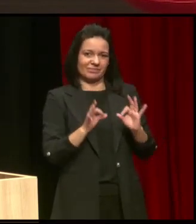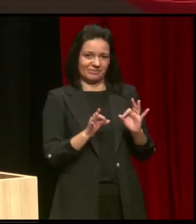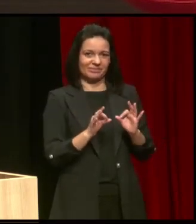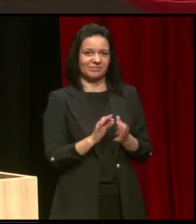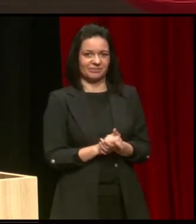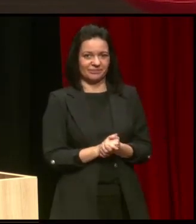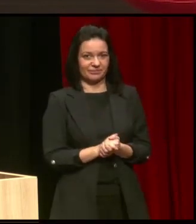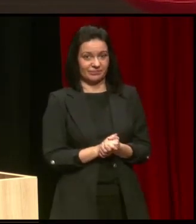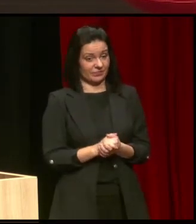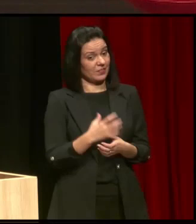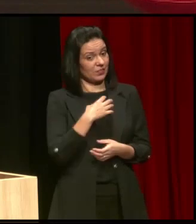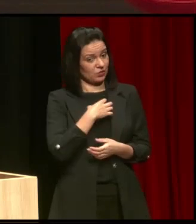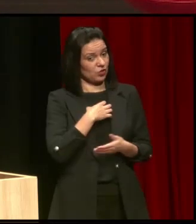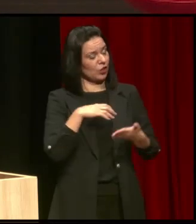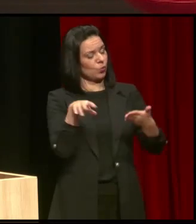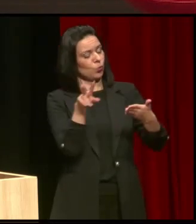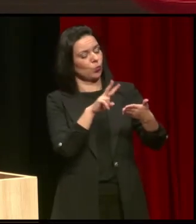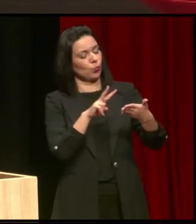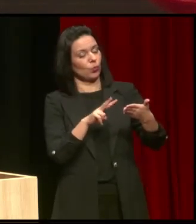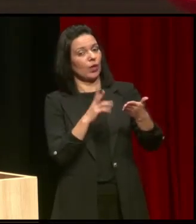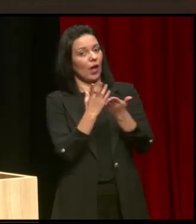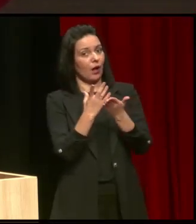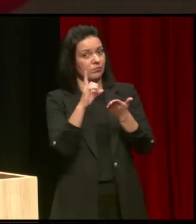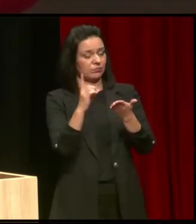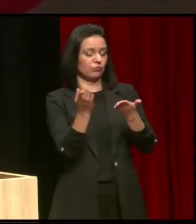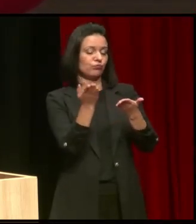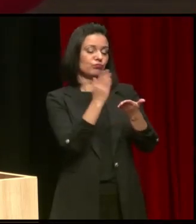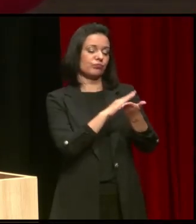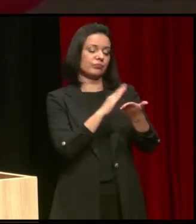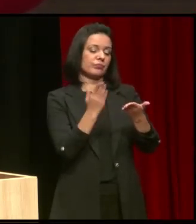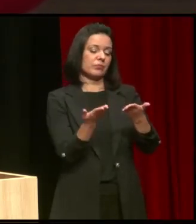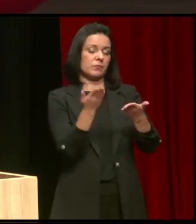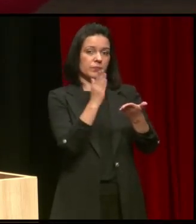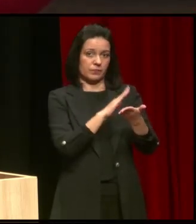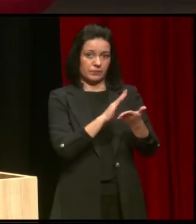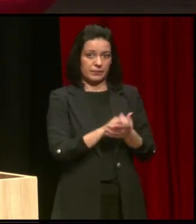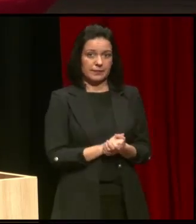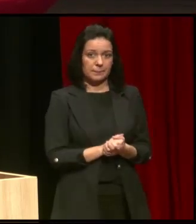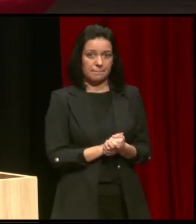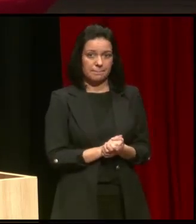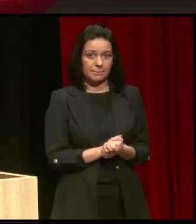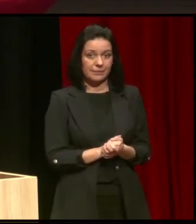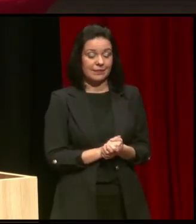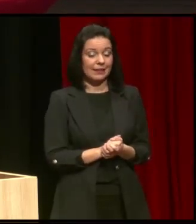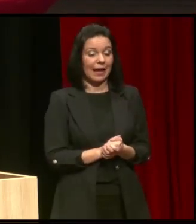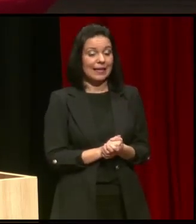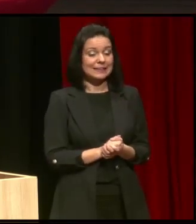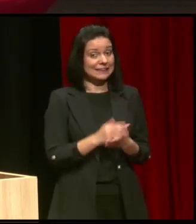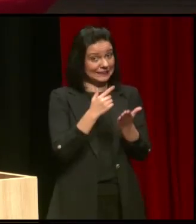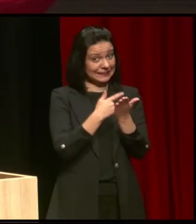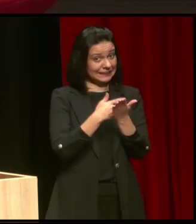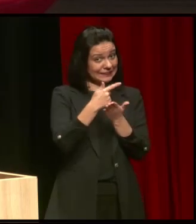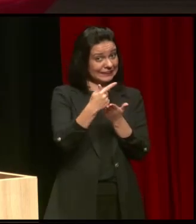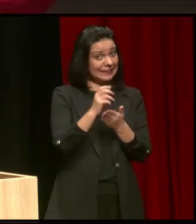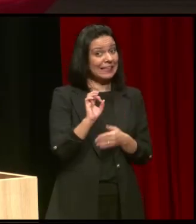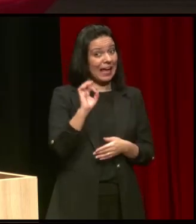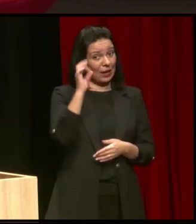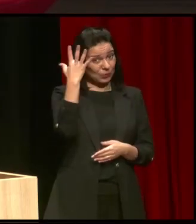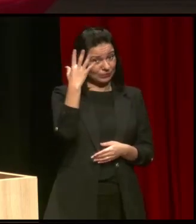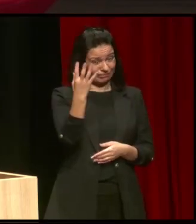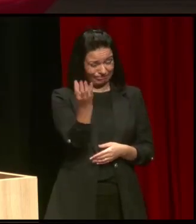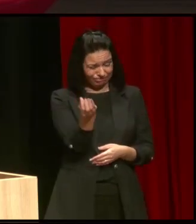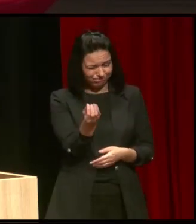resto. É assim que se lê a escritura, tá? Olha aqui, ó. Então o homem cai em pecado, e